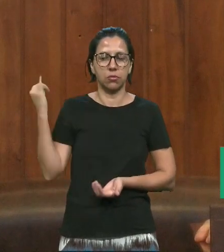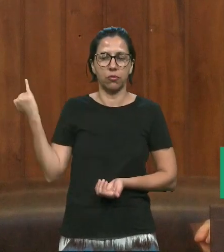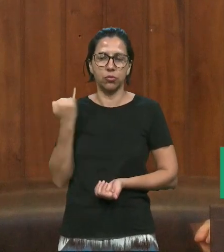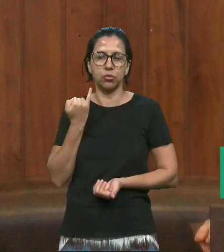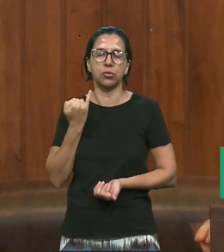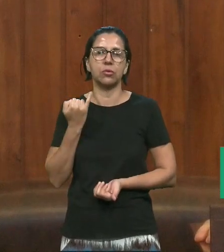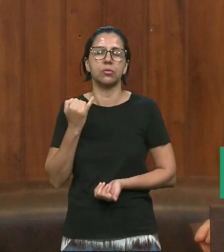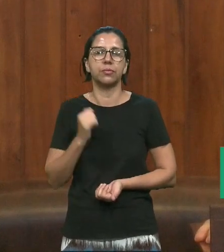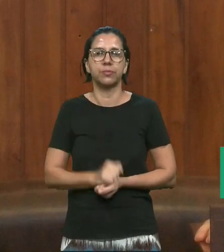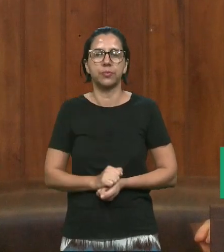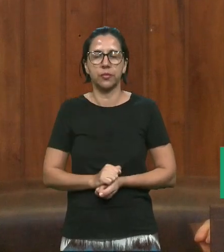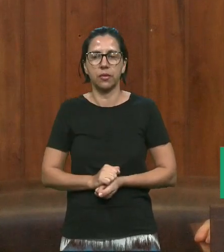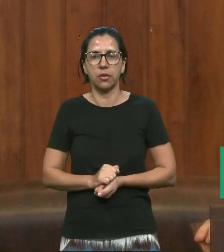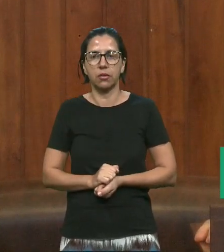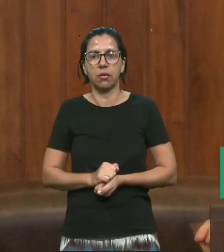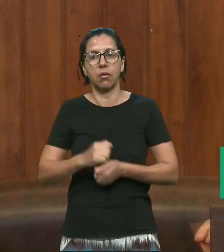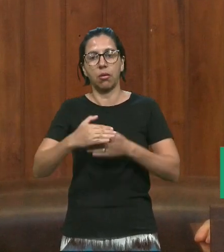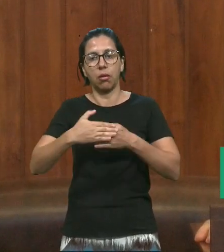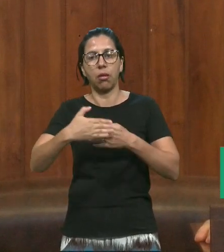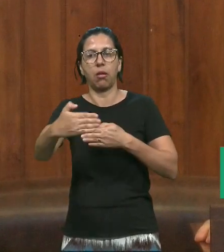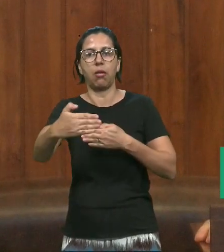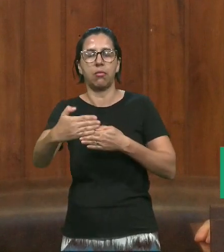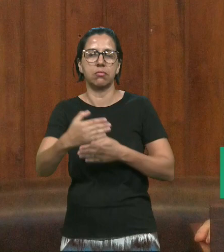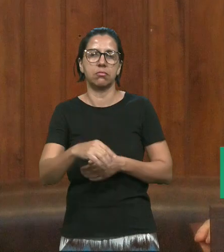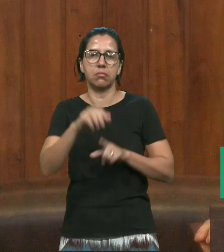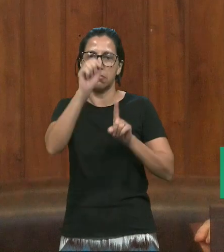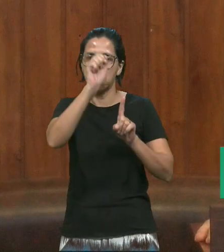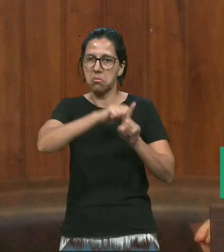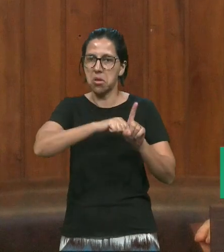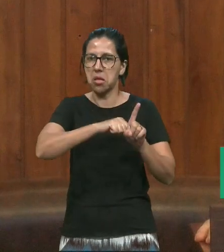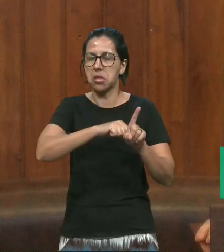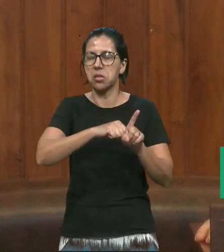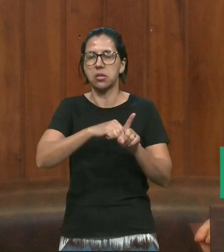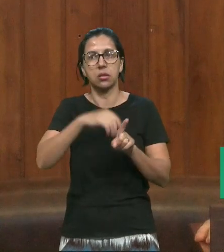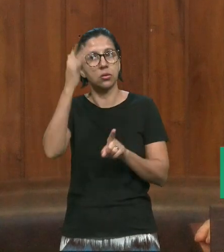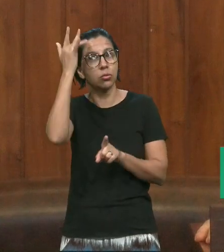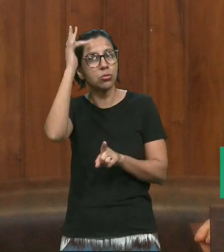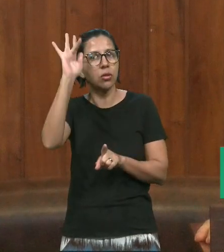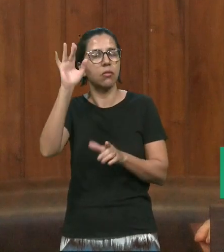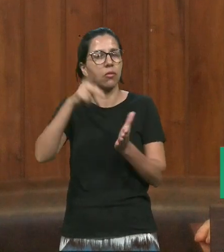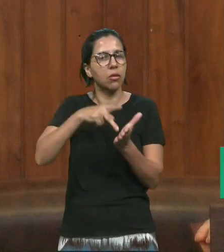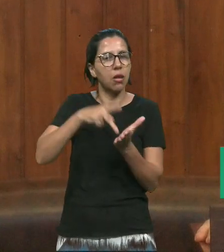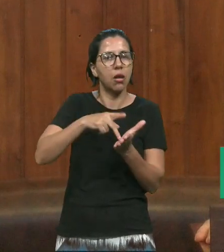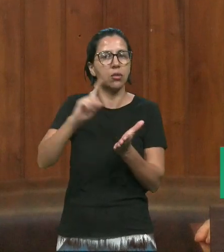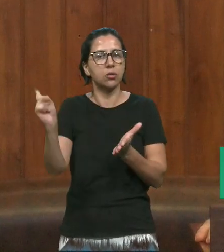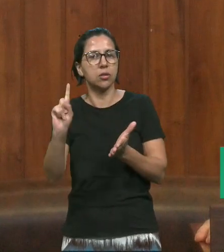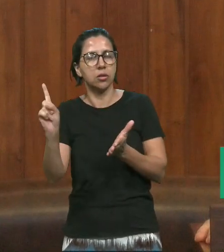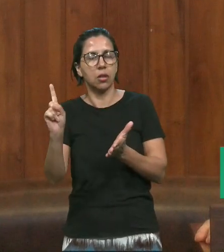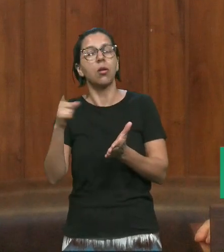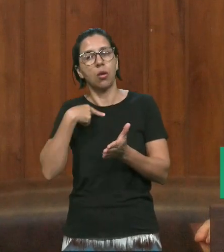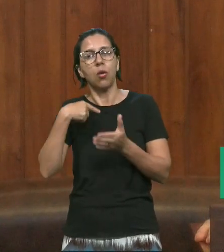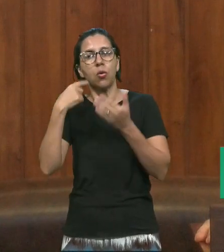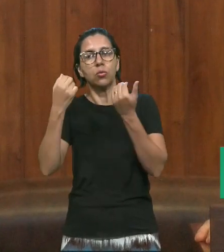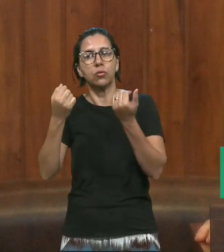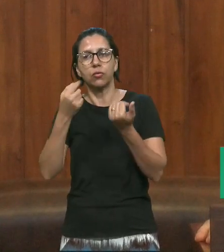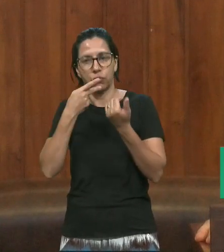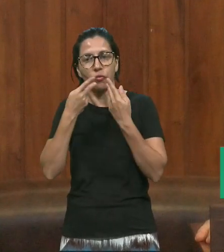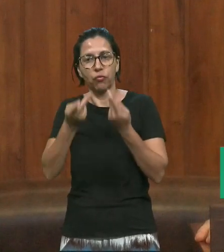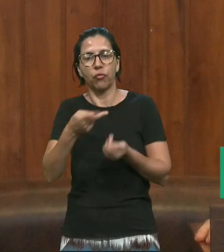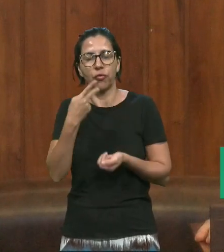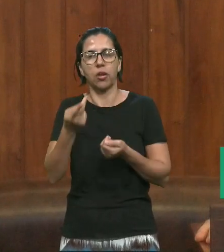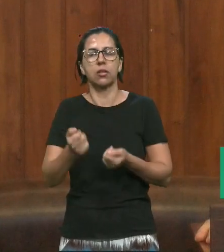que em breve, o próximo mês aí, não sei se é verídica essas informações, mas eu gostaria que chegasse,